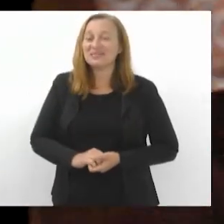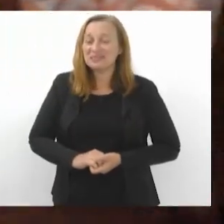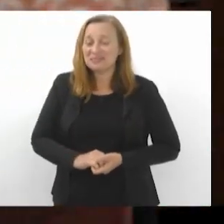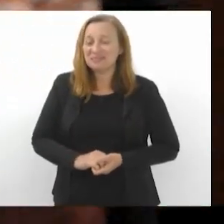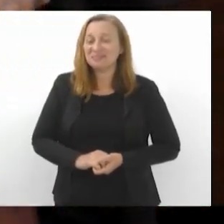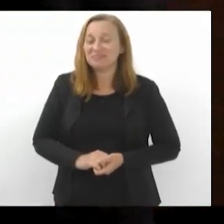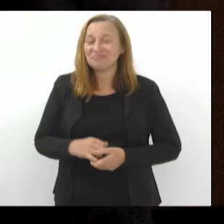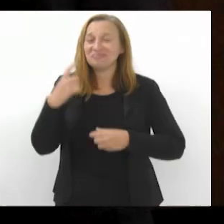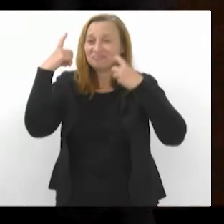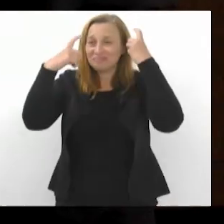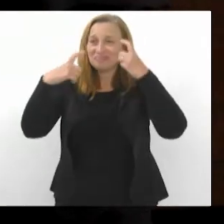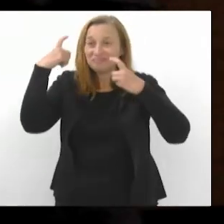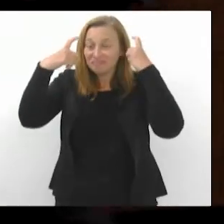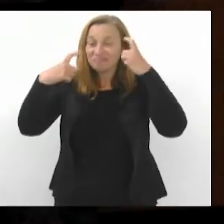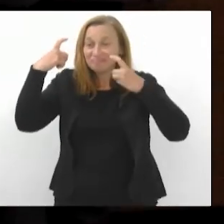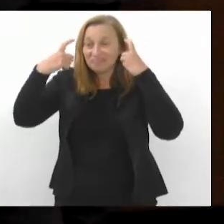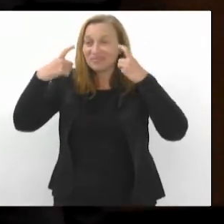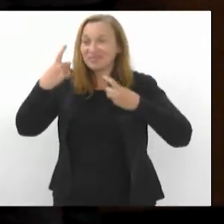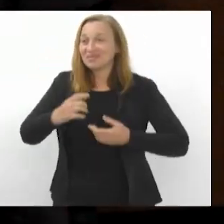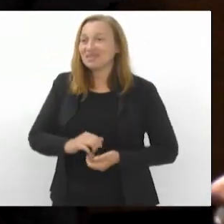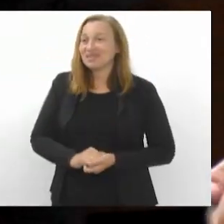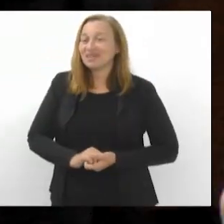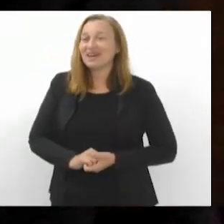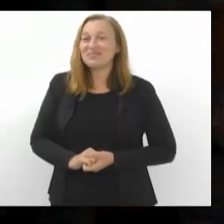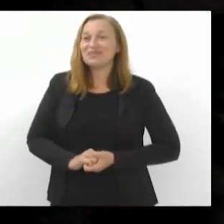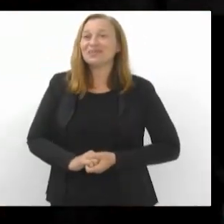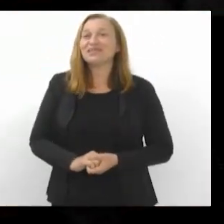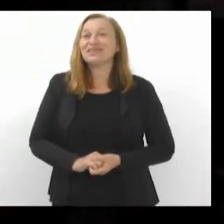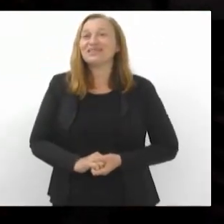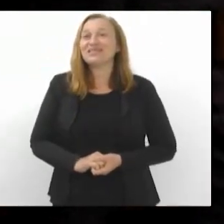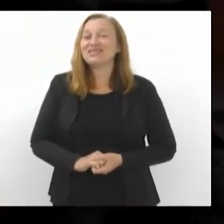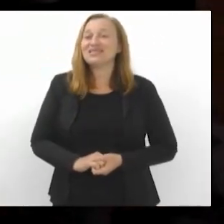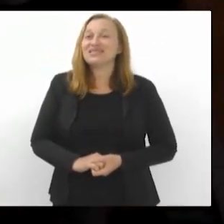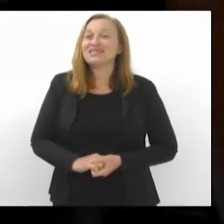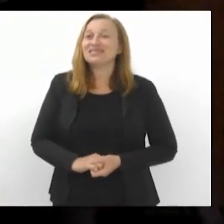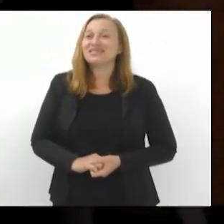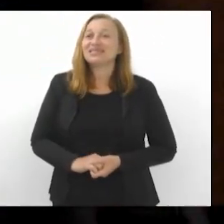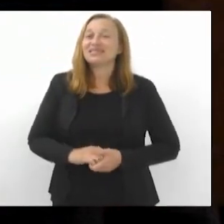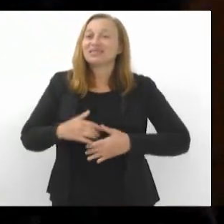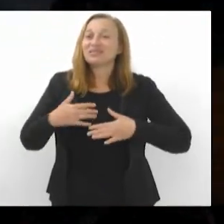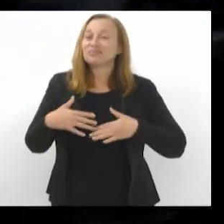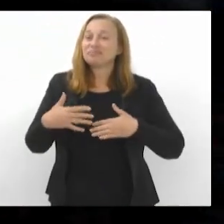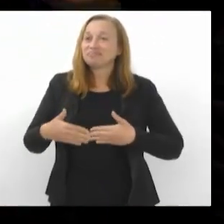ainda preocupantes, não é? Apesar de, a nível nacional, a gente ter avançado com isso.